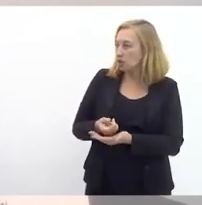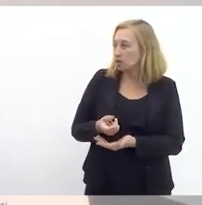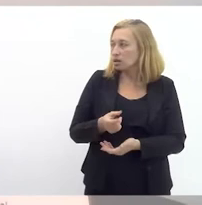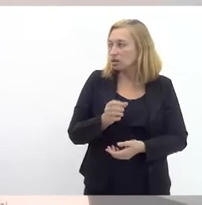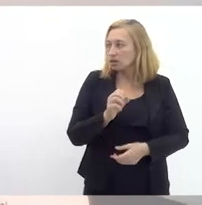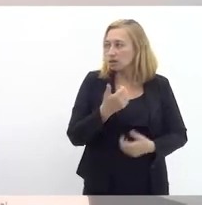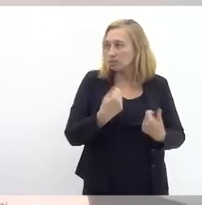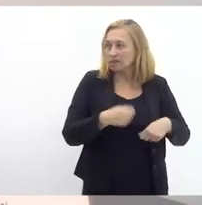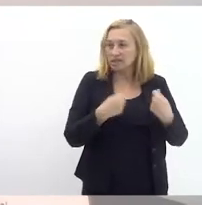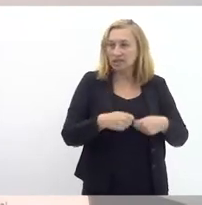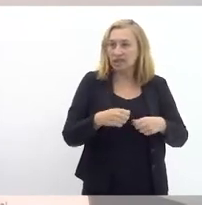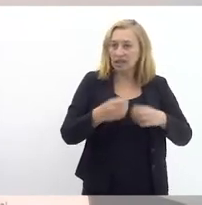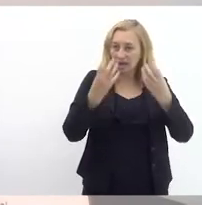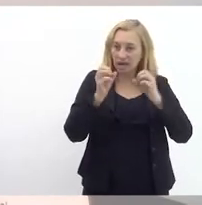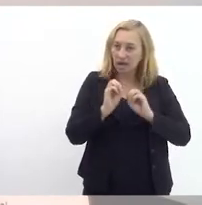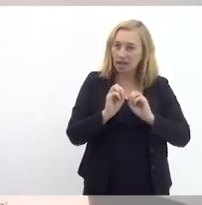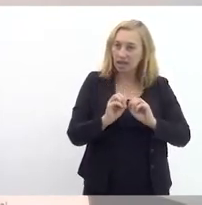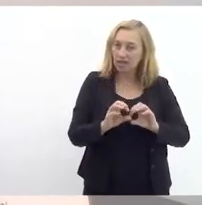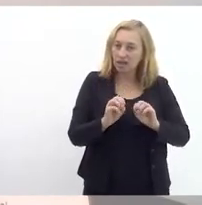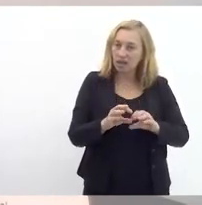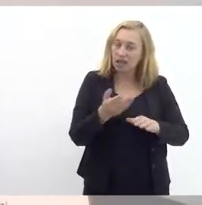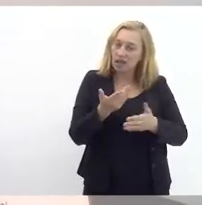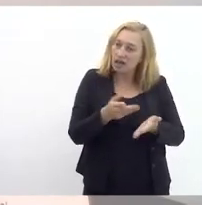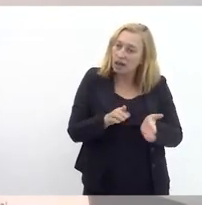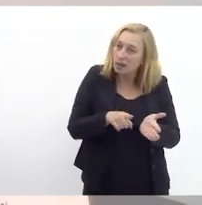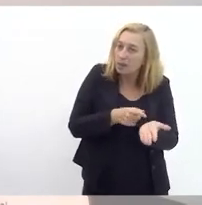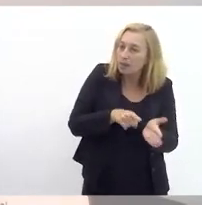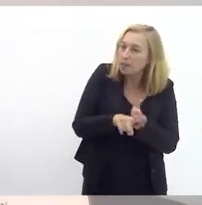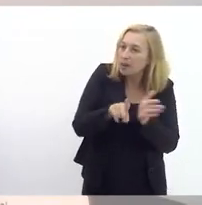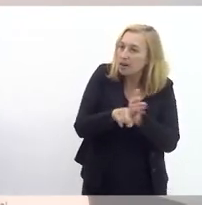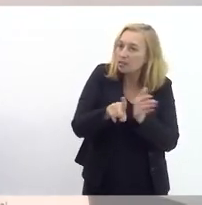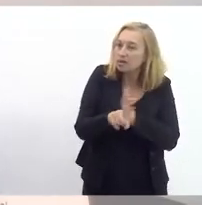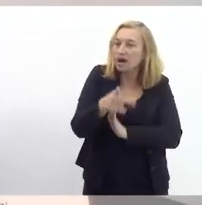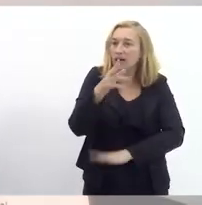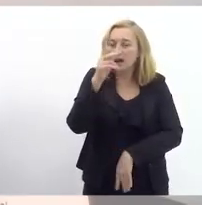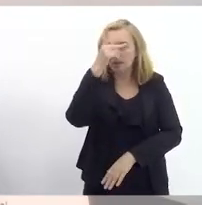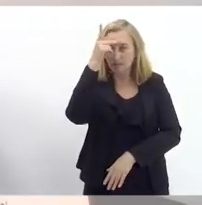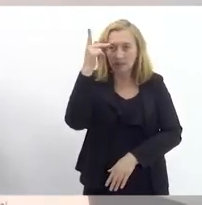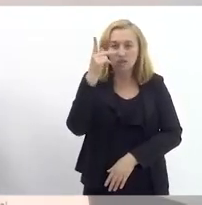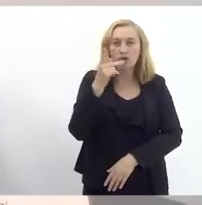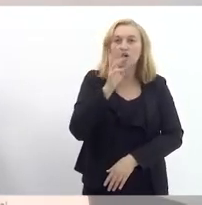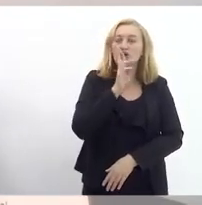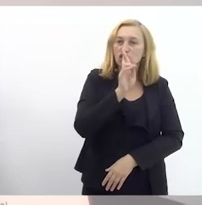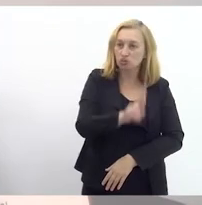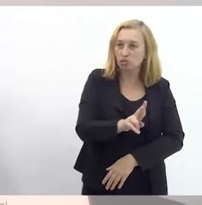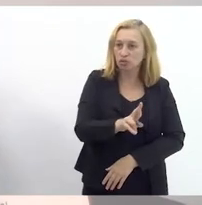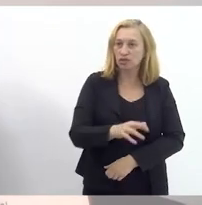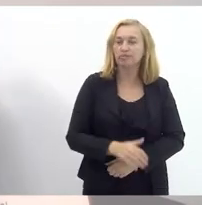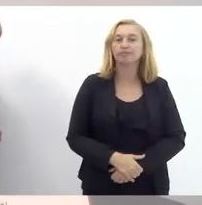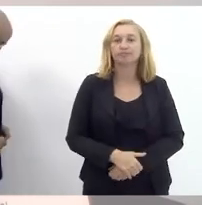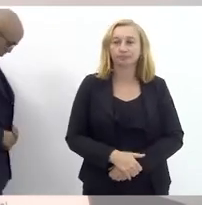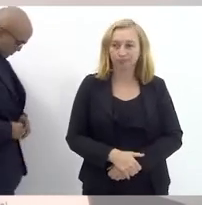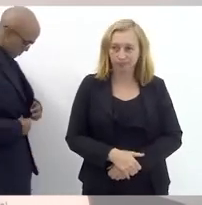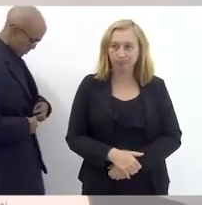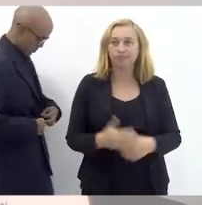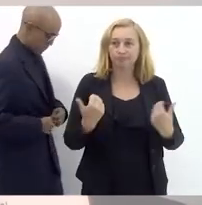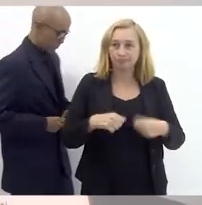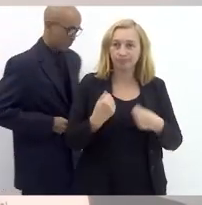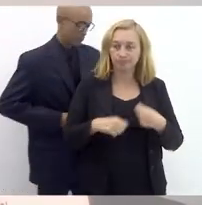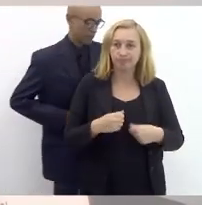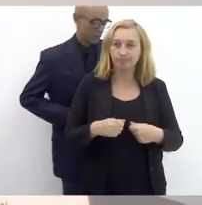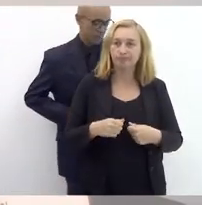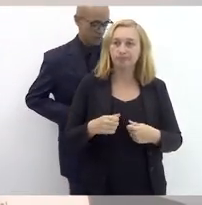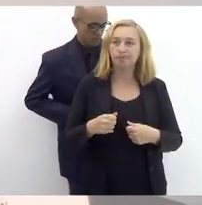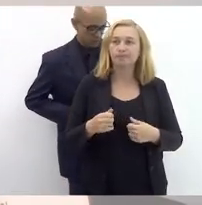ser educado e perguntar para que a pessoa possa responder. Aqui não tem ninguém que está melindrando vocês. Vocês têm que passar